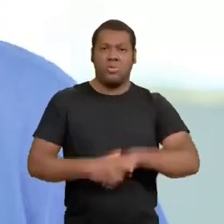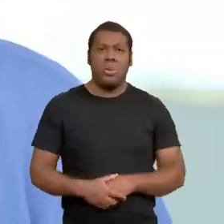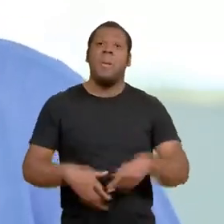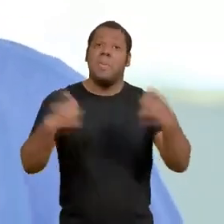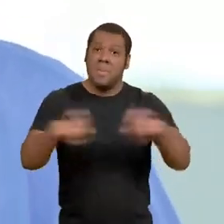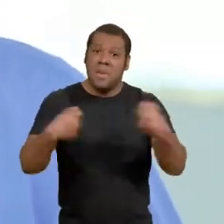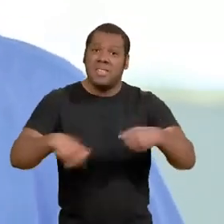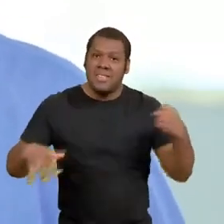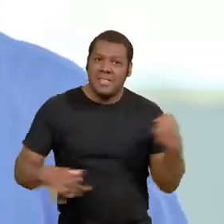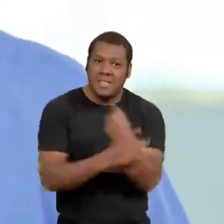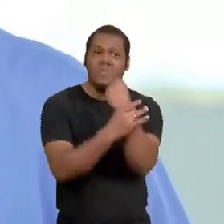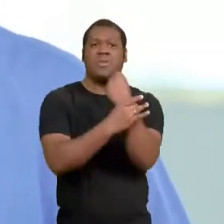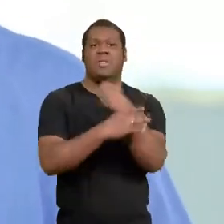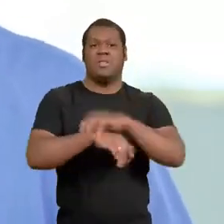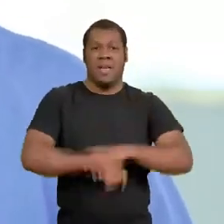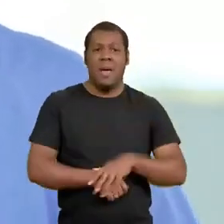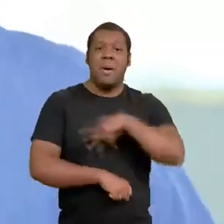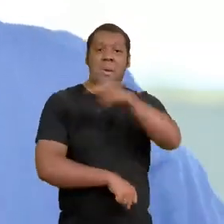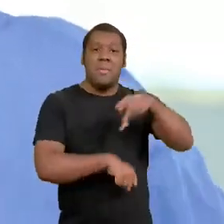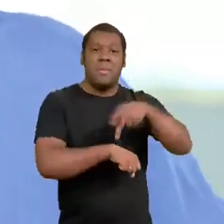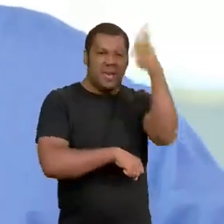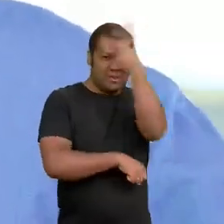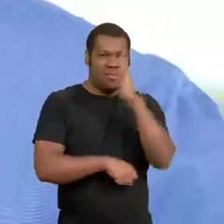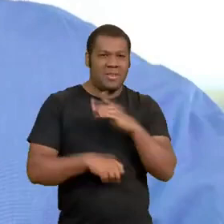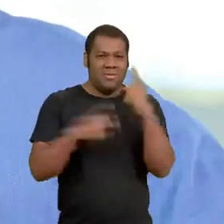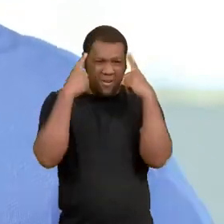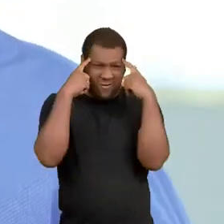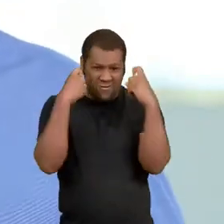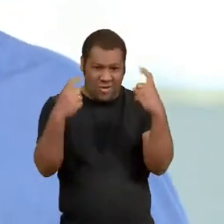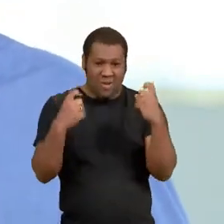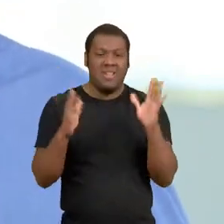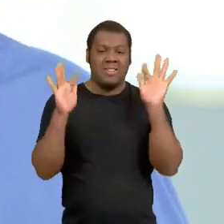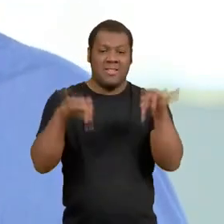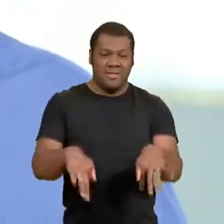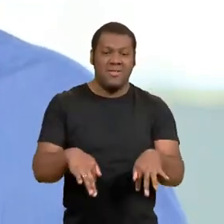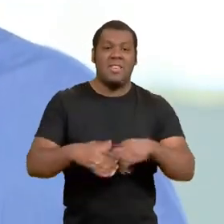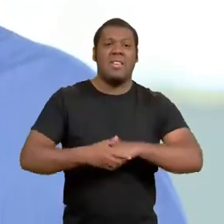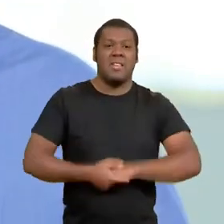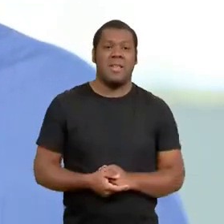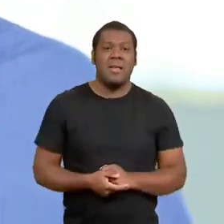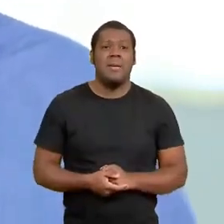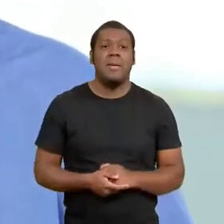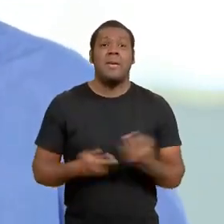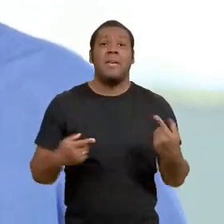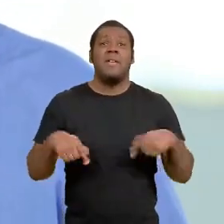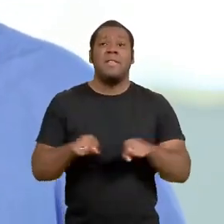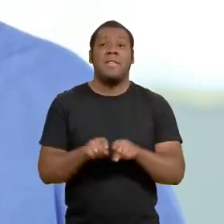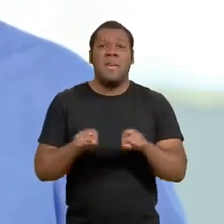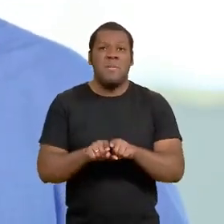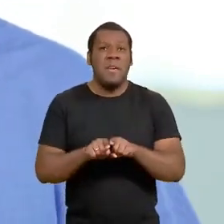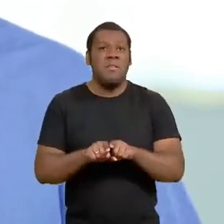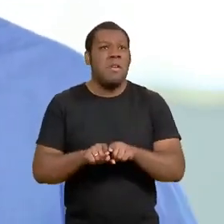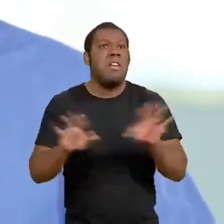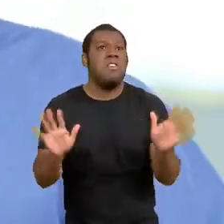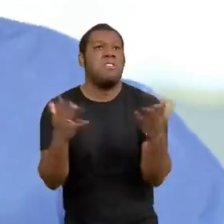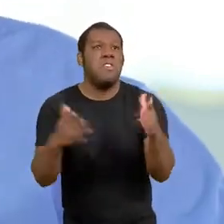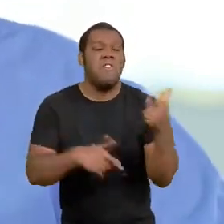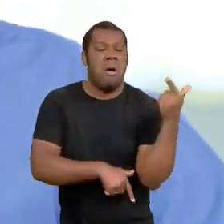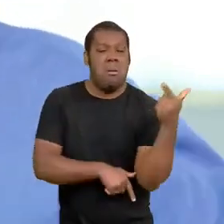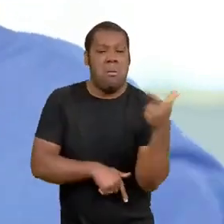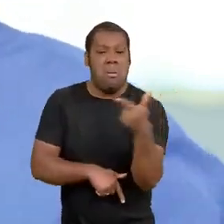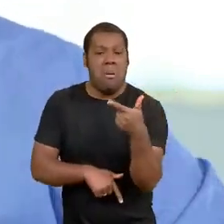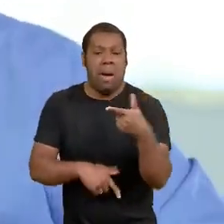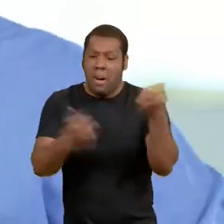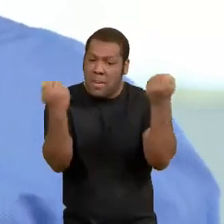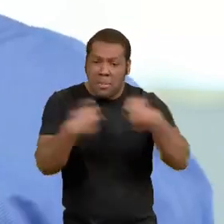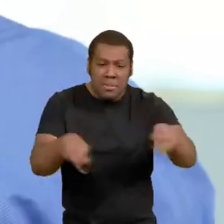vai ter um país sem violência, sem precisar fazer apologia de arma. Sem precisar fazer, porque também para a coisa estar em